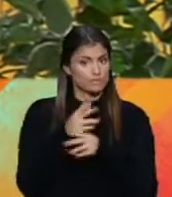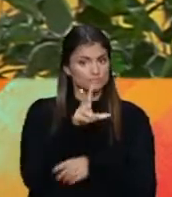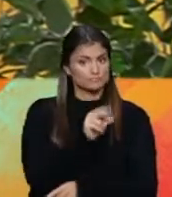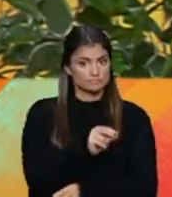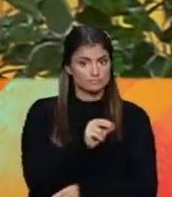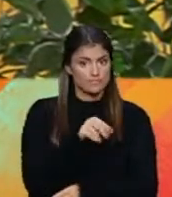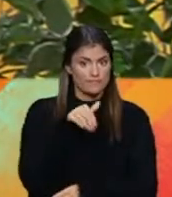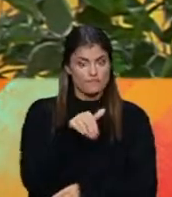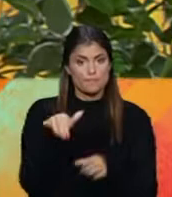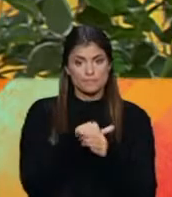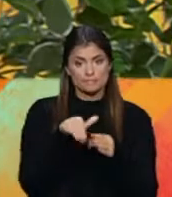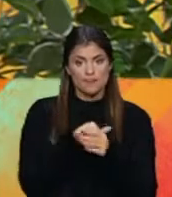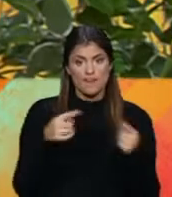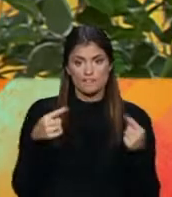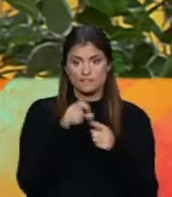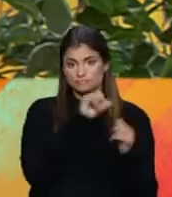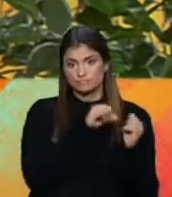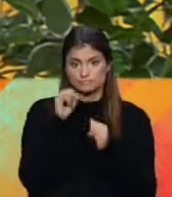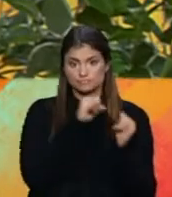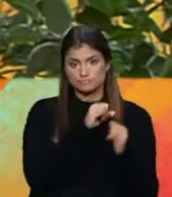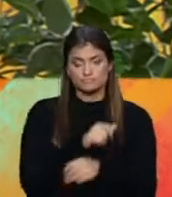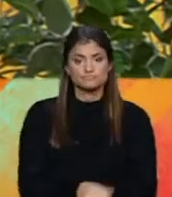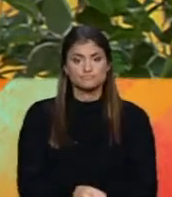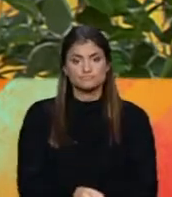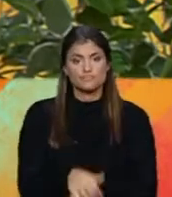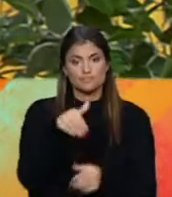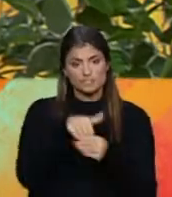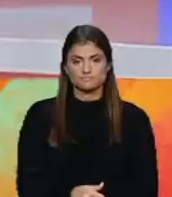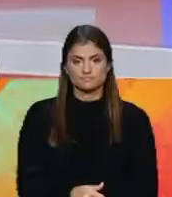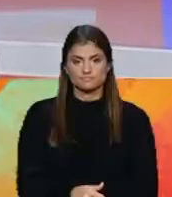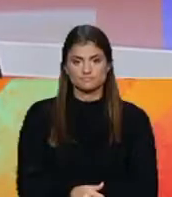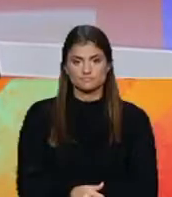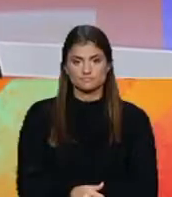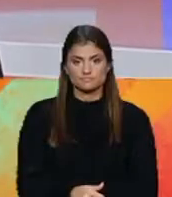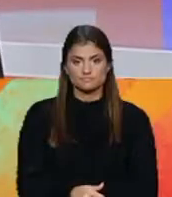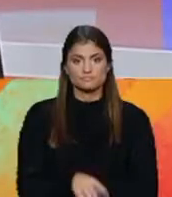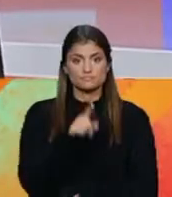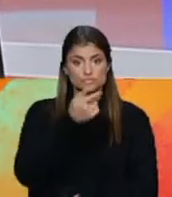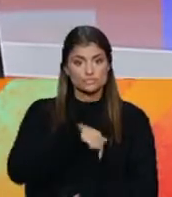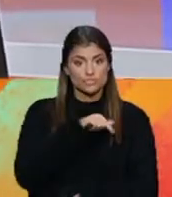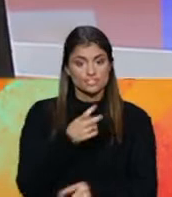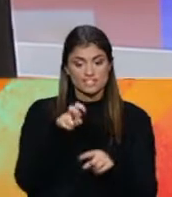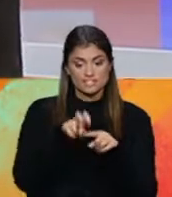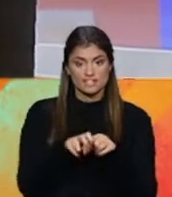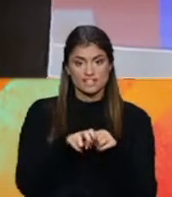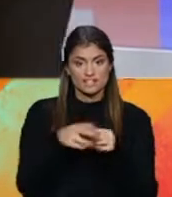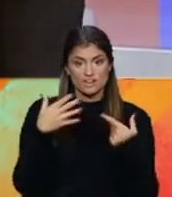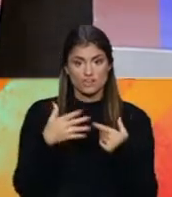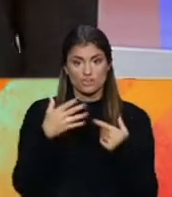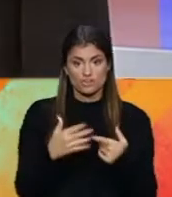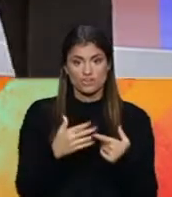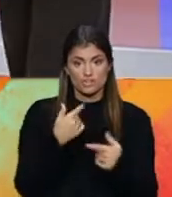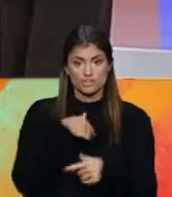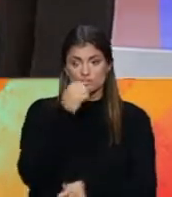dupla para a parte da grande final Cantares ao desafio 1 eu acho que temos que sentar neste banco já